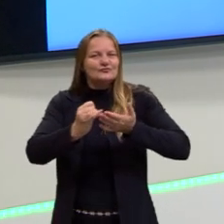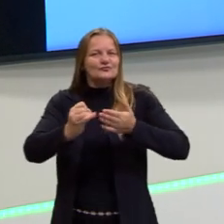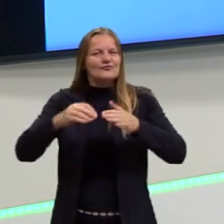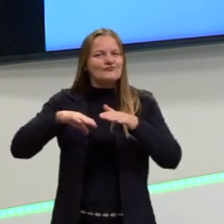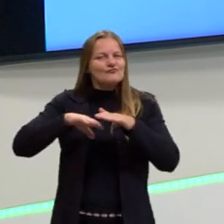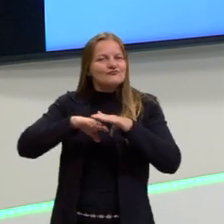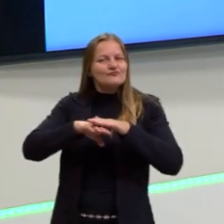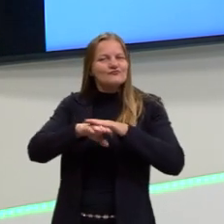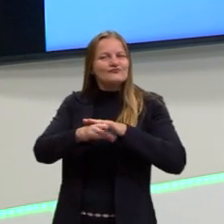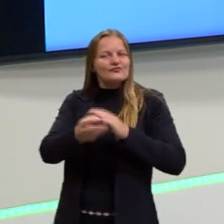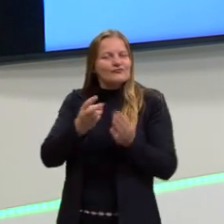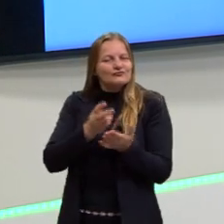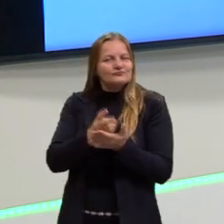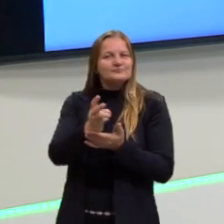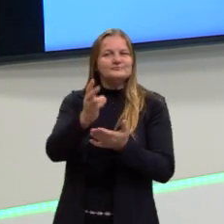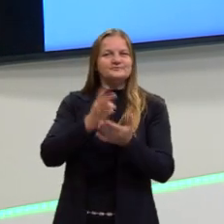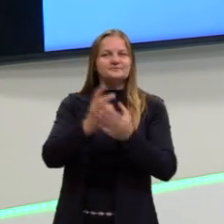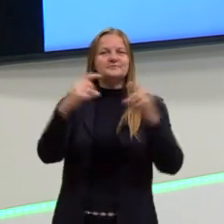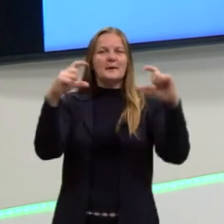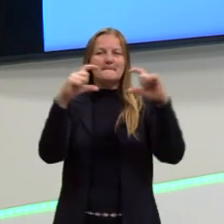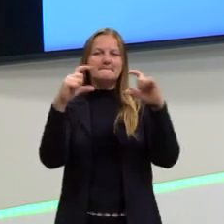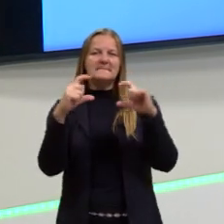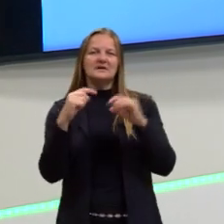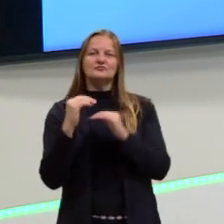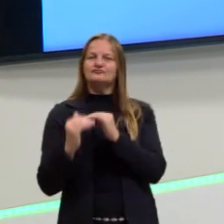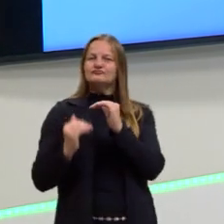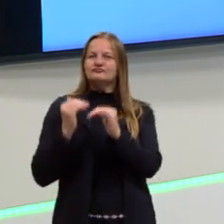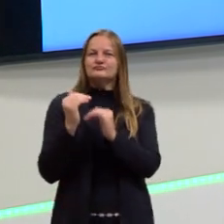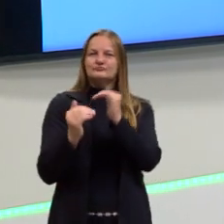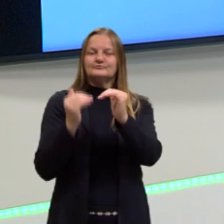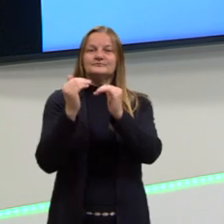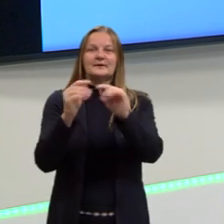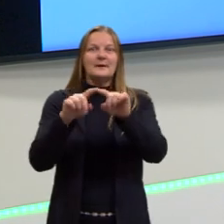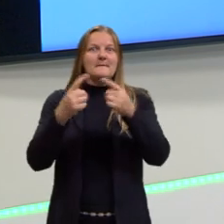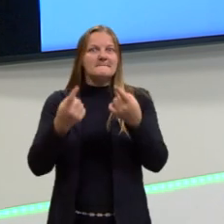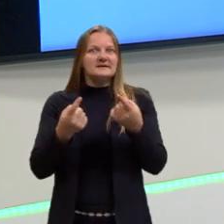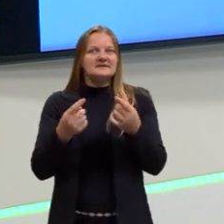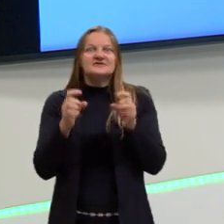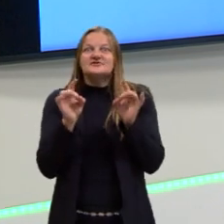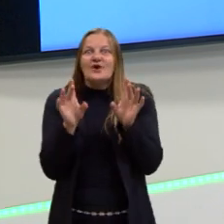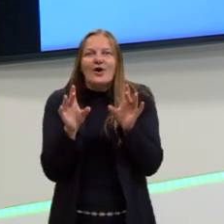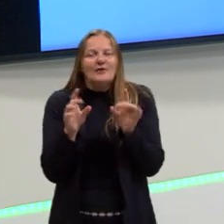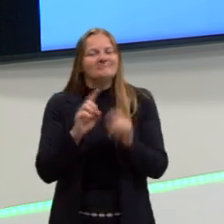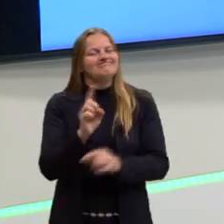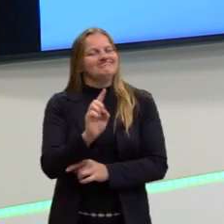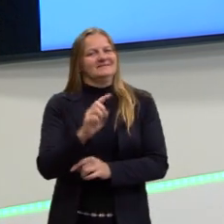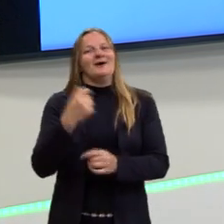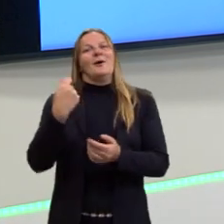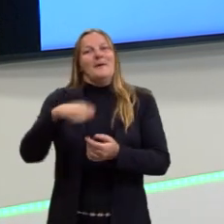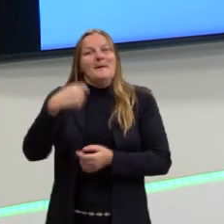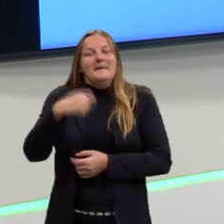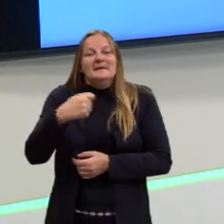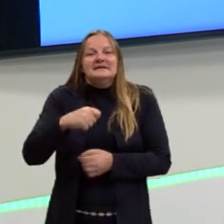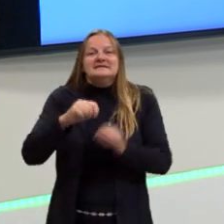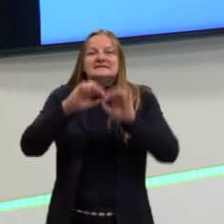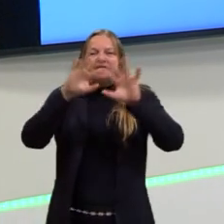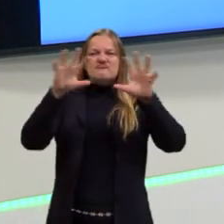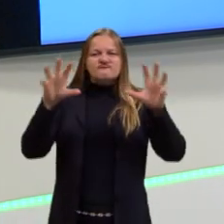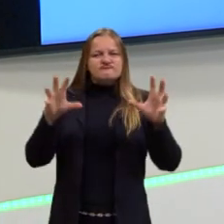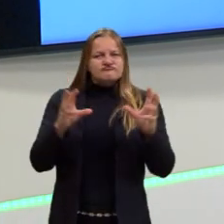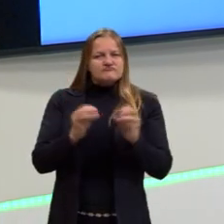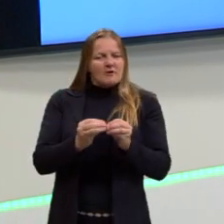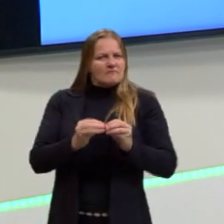bem dar continuidade no parágrafo de desenvolvimento Mas isso não basta eu preciso concluir